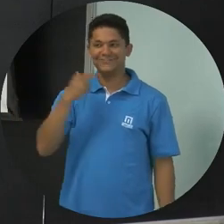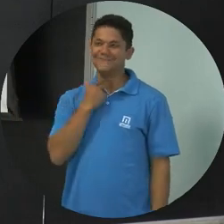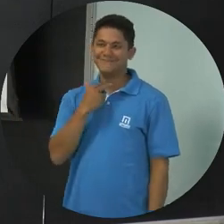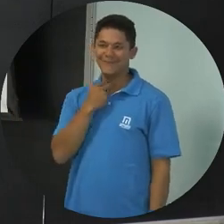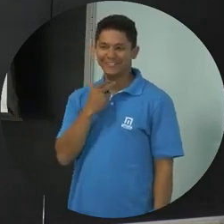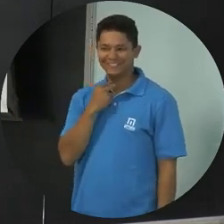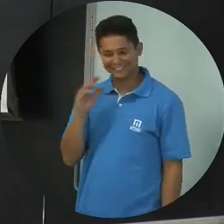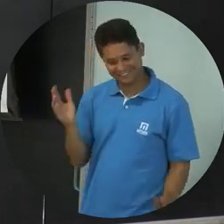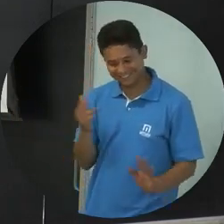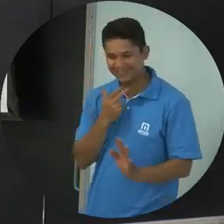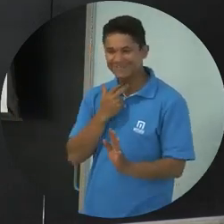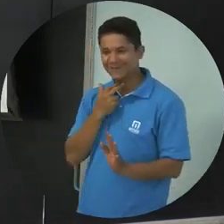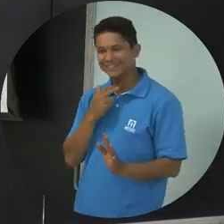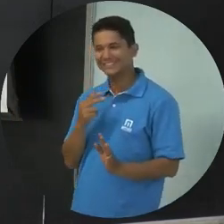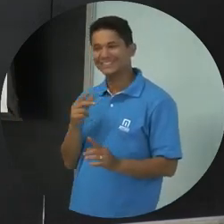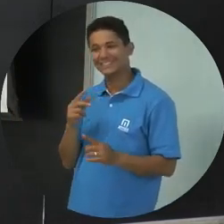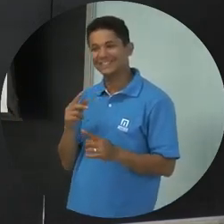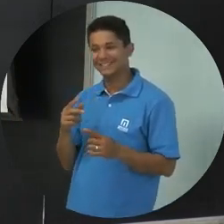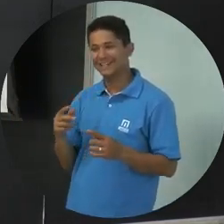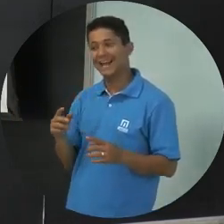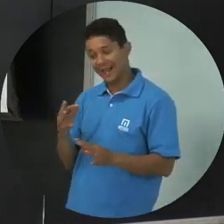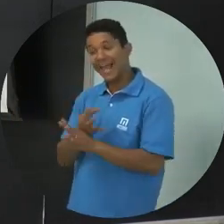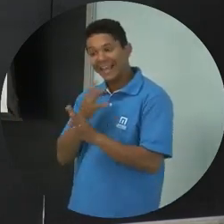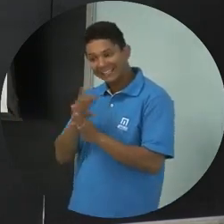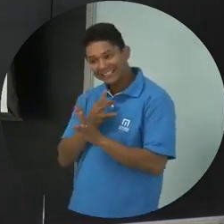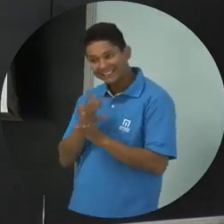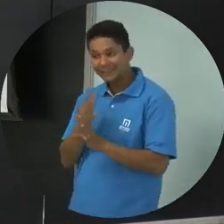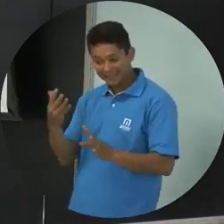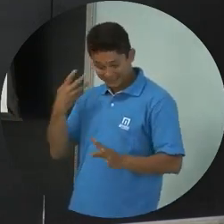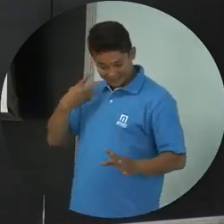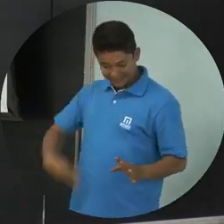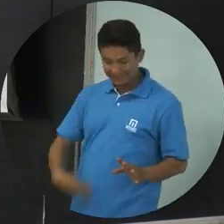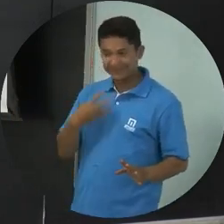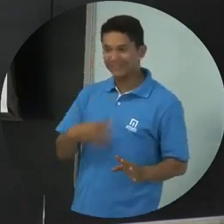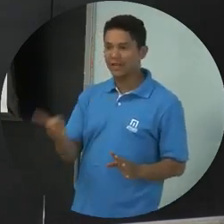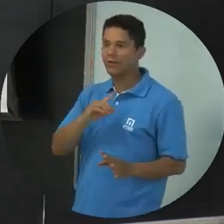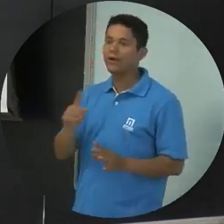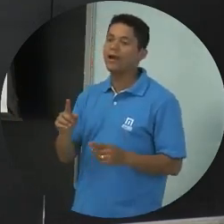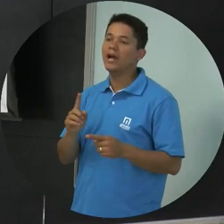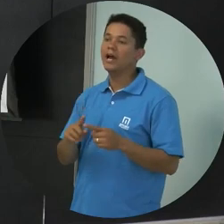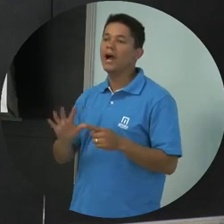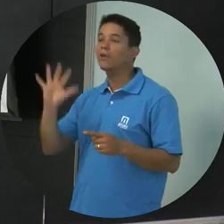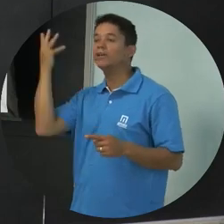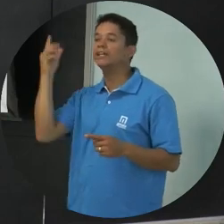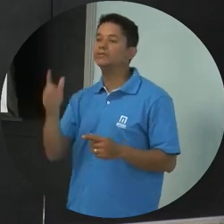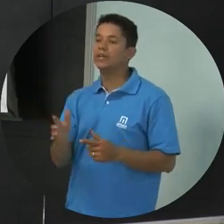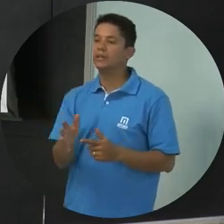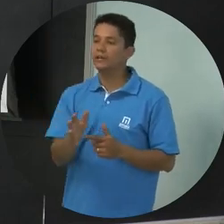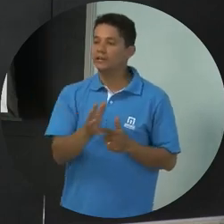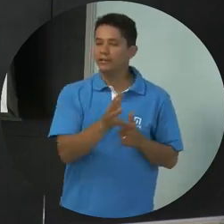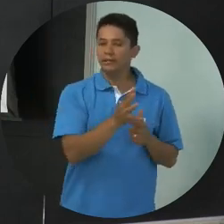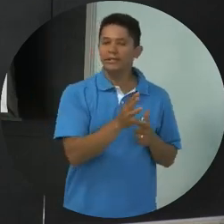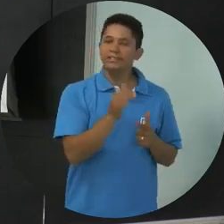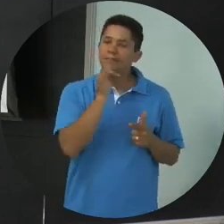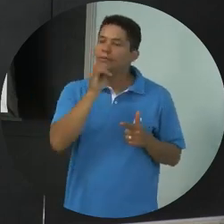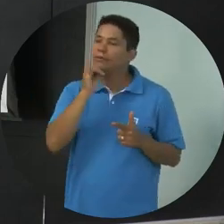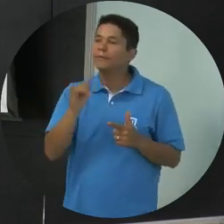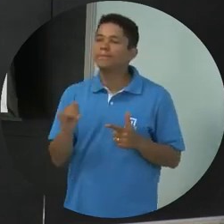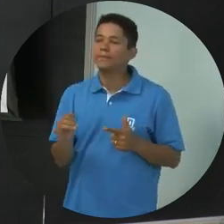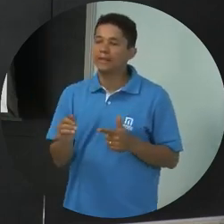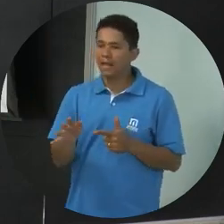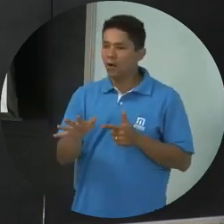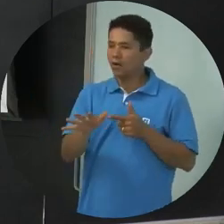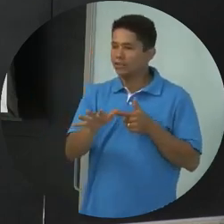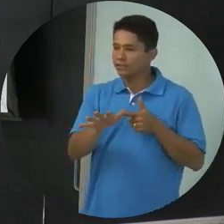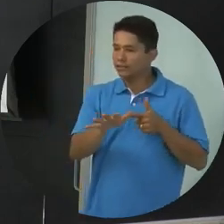passando o jato sobre a roupa. Ele resiste ao quê? A uma passagem, no caso de um